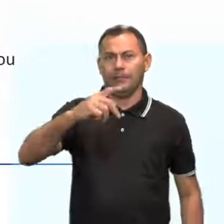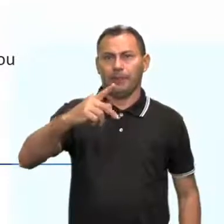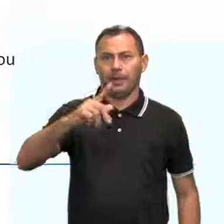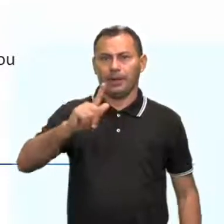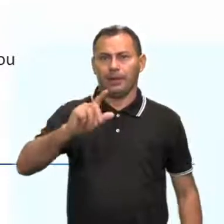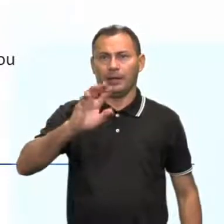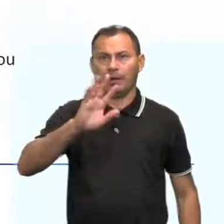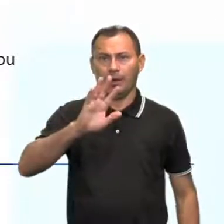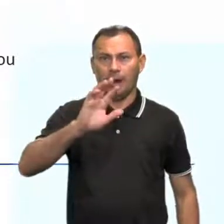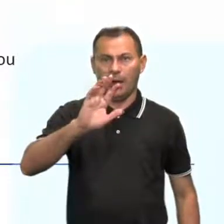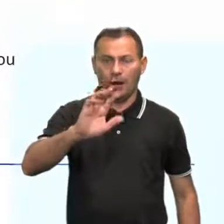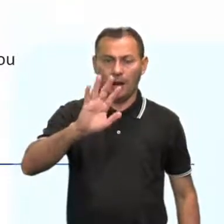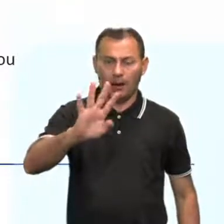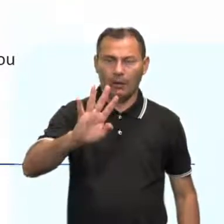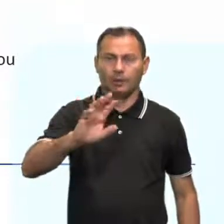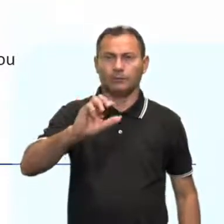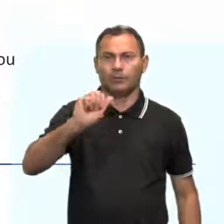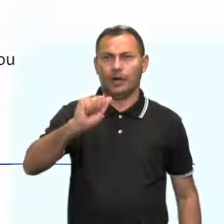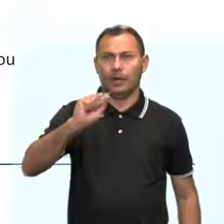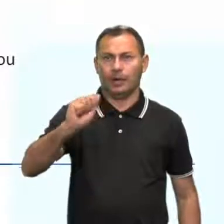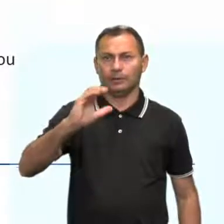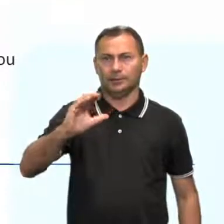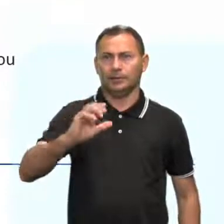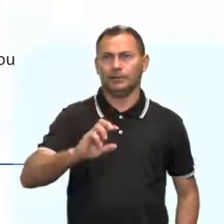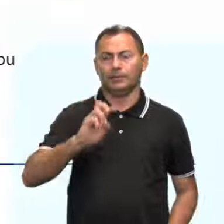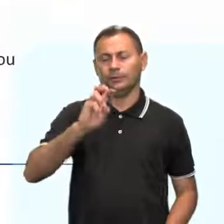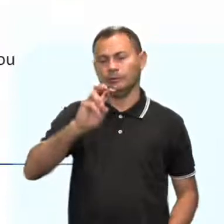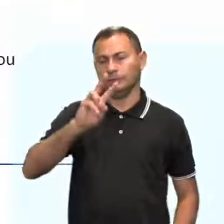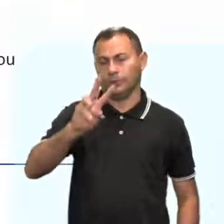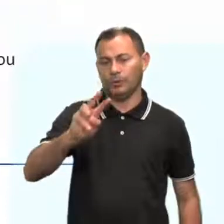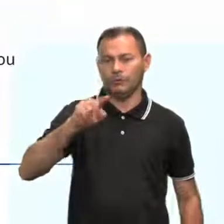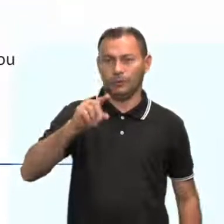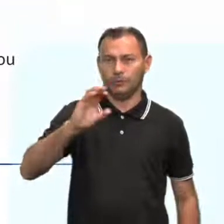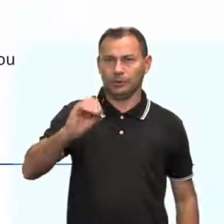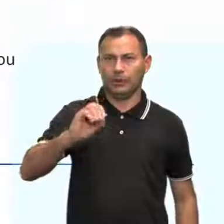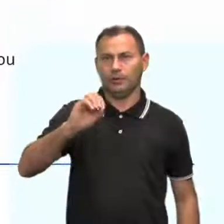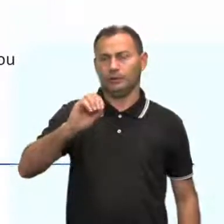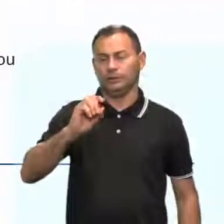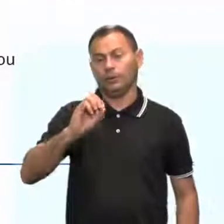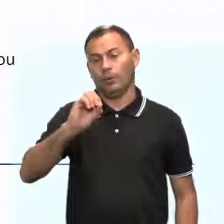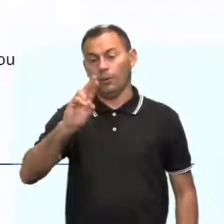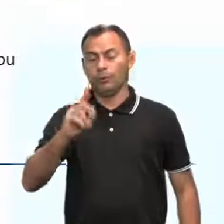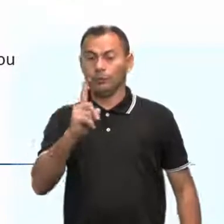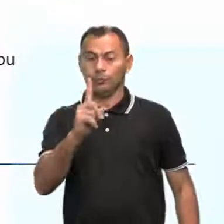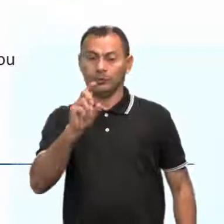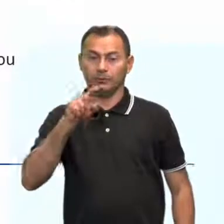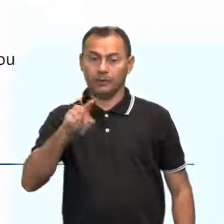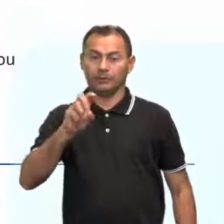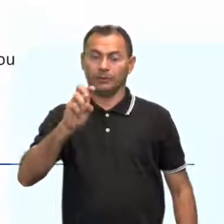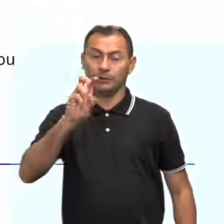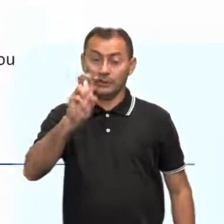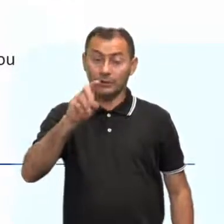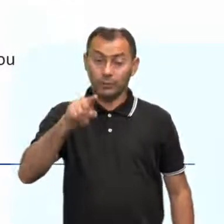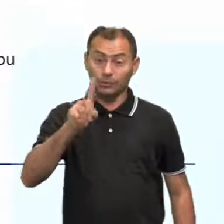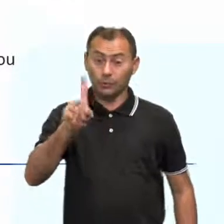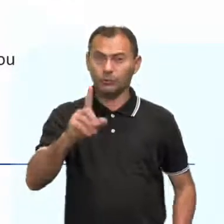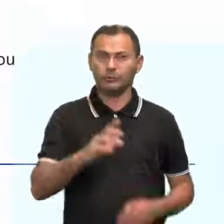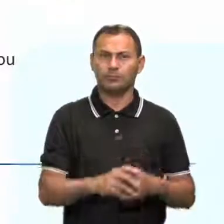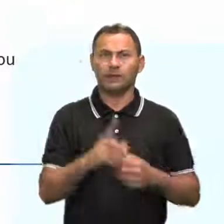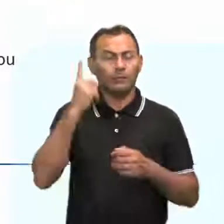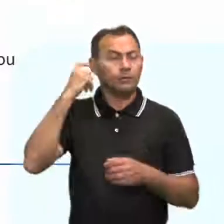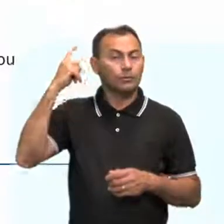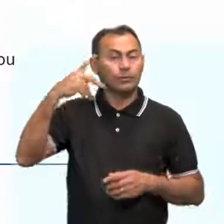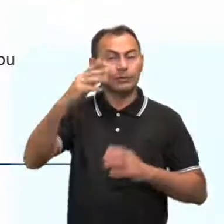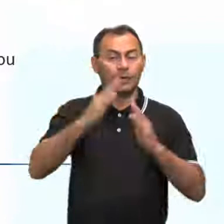pode colocar um som de 2.0 ou 5.1 canais. Então, com isso você consegue colocar um som ambiente, consegue fazer com que o som da